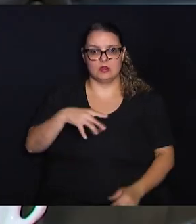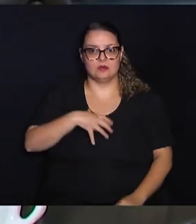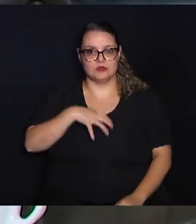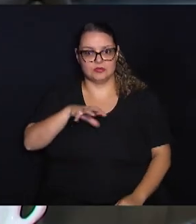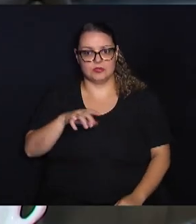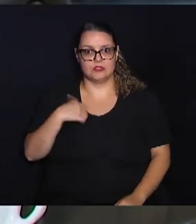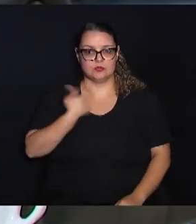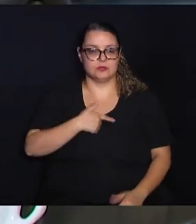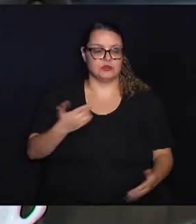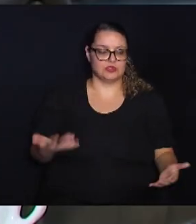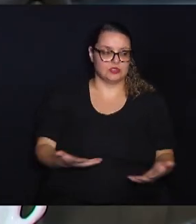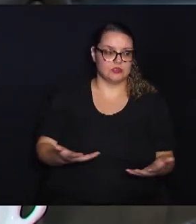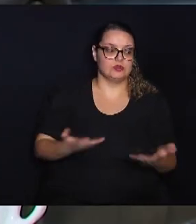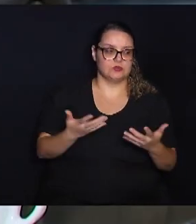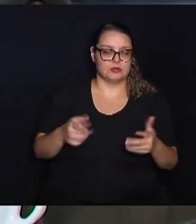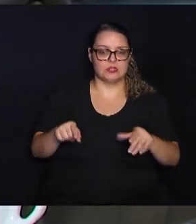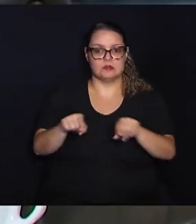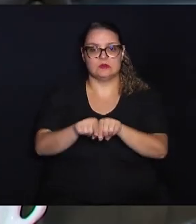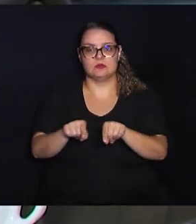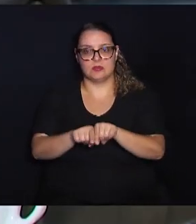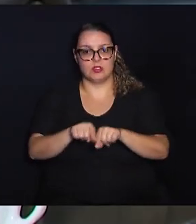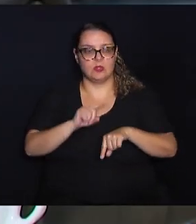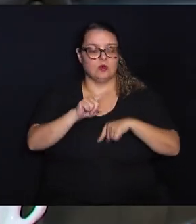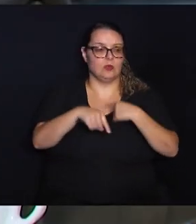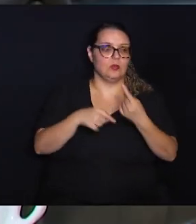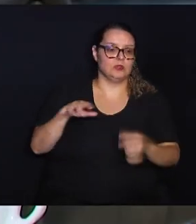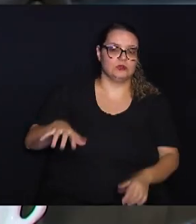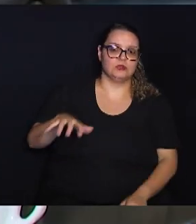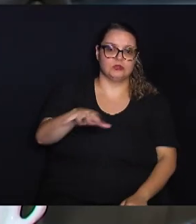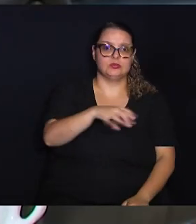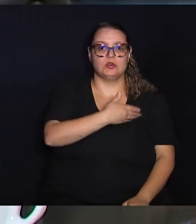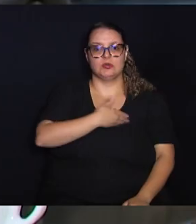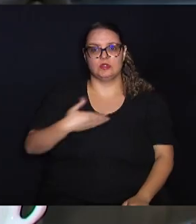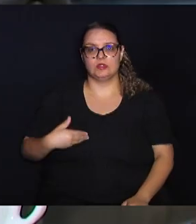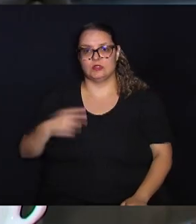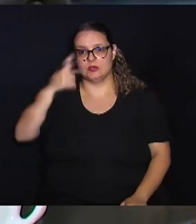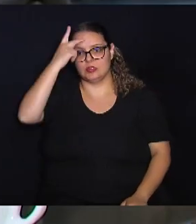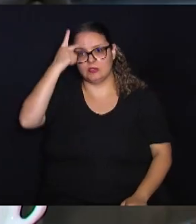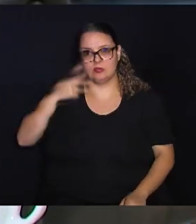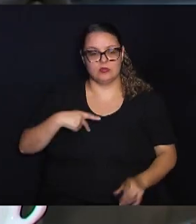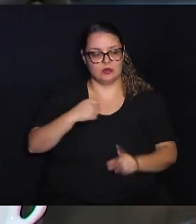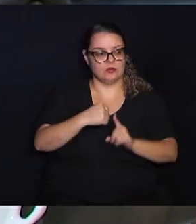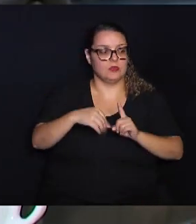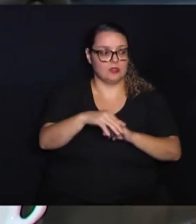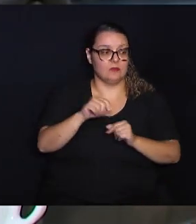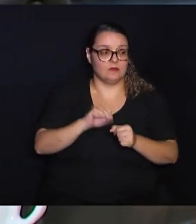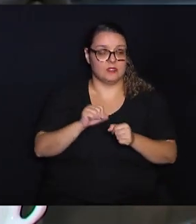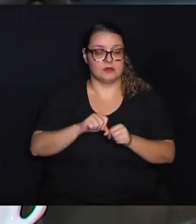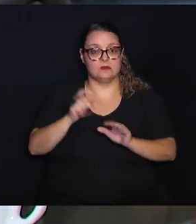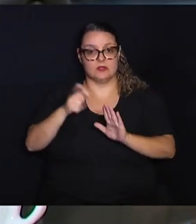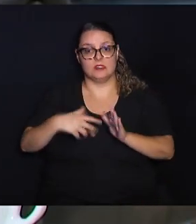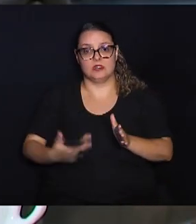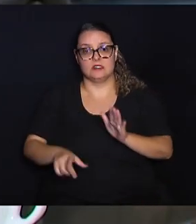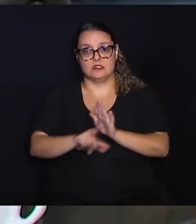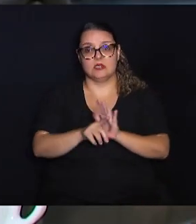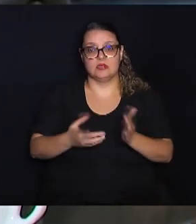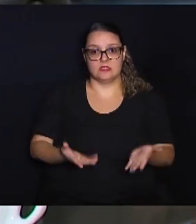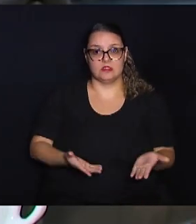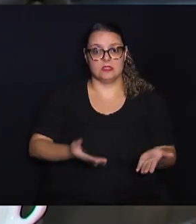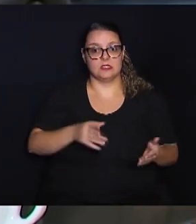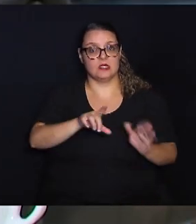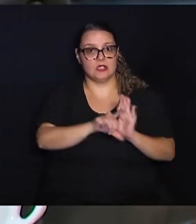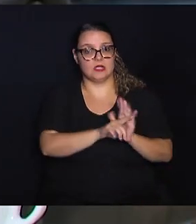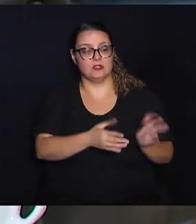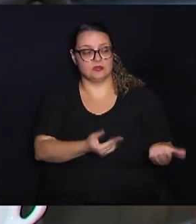nós estimularmos, né, outros órgãos públicos e a própria sociedade a fazer valer essa lei. A Lei do Jovem